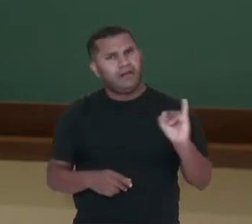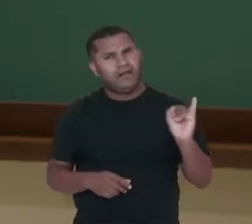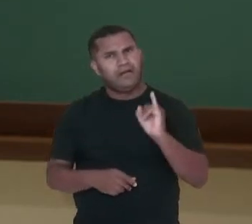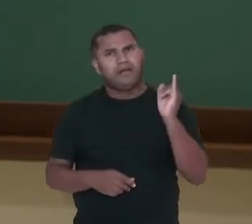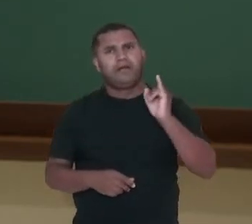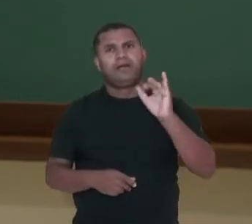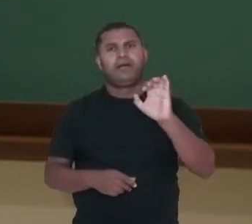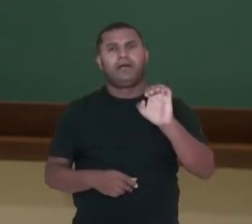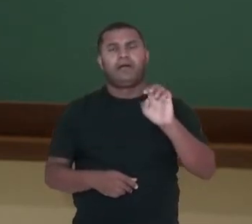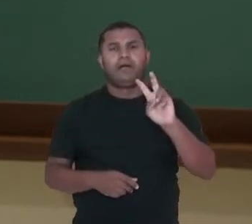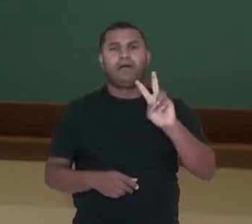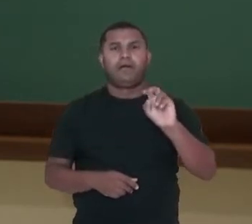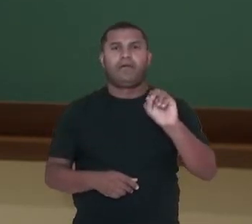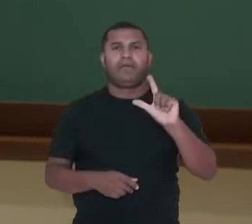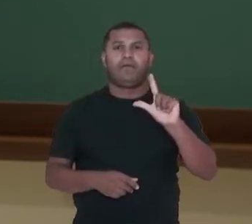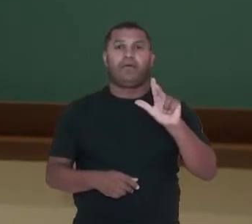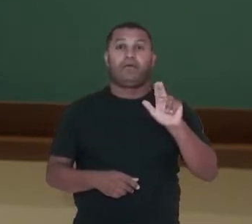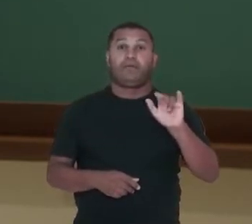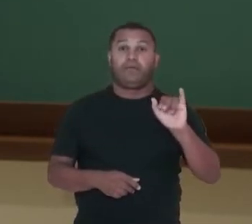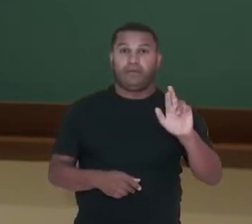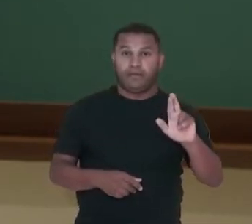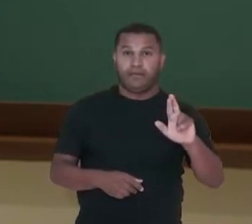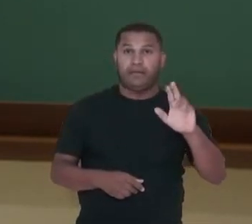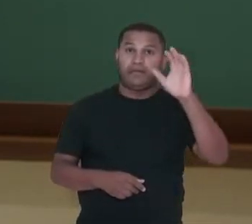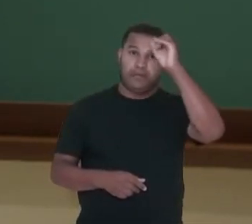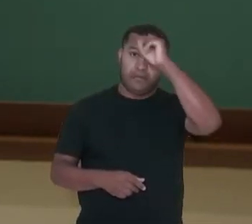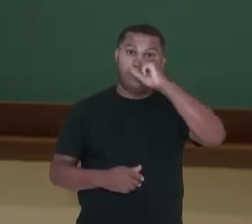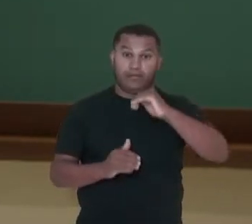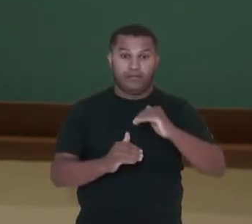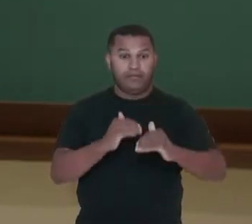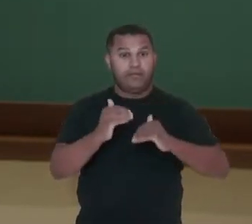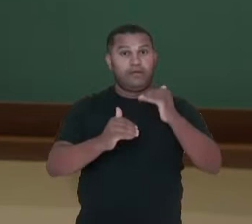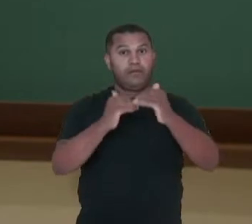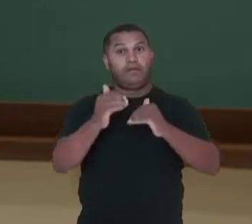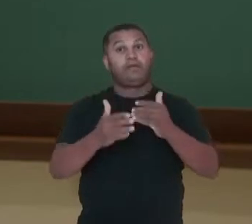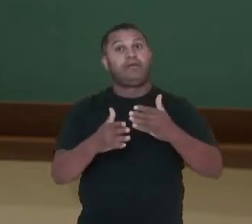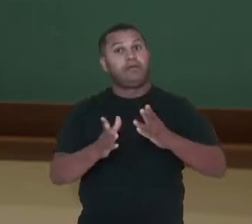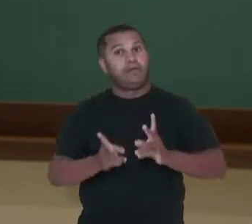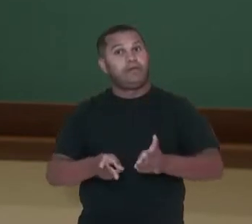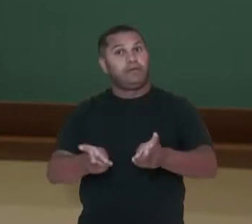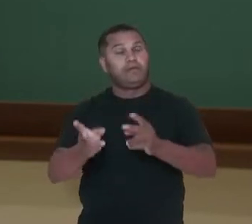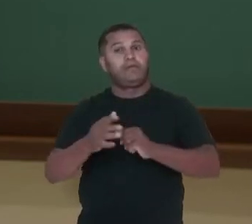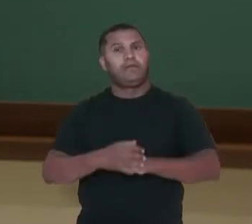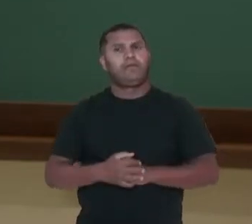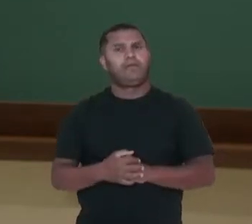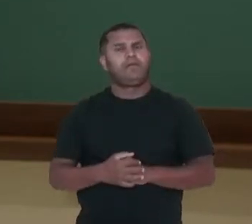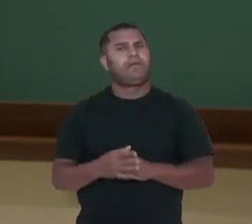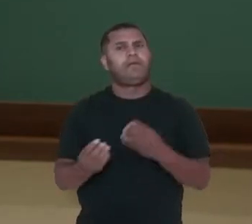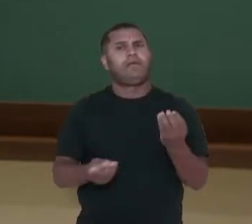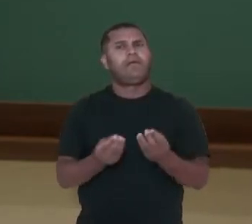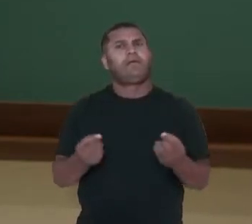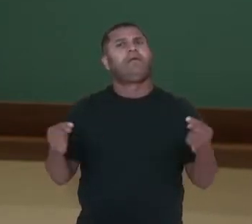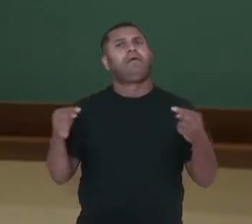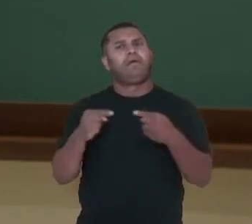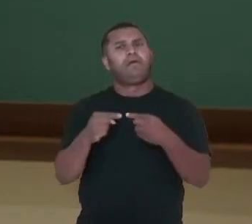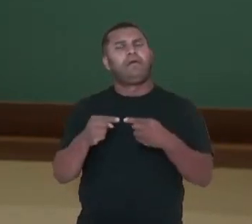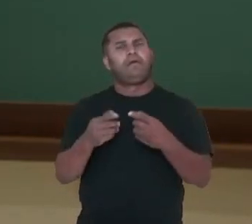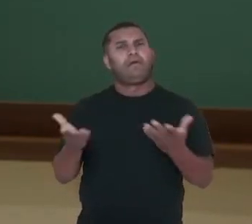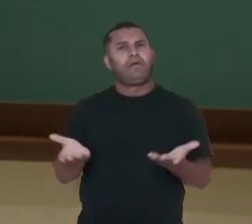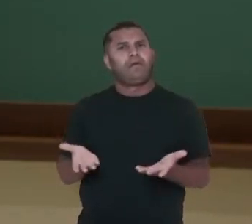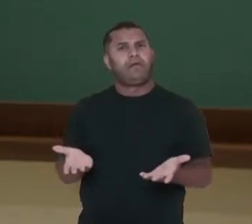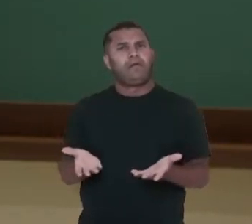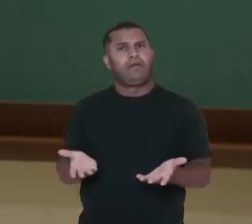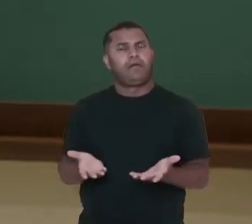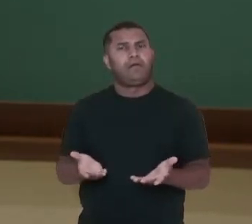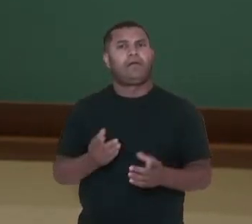conhecimento, de avançar. E como vamos falar deste assunto? Plateumintos e nemateumintos?